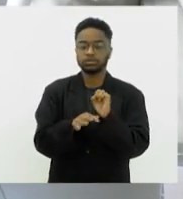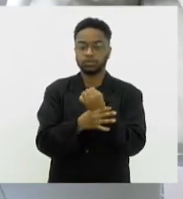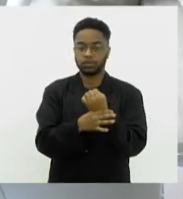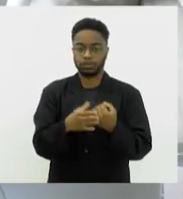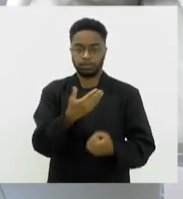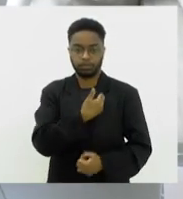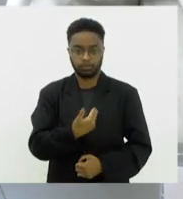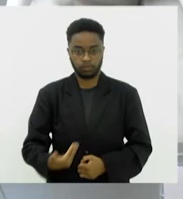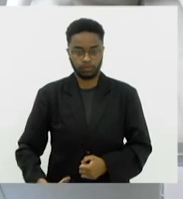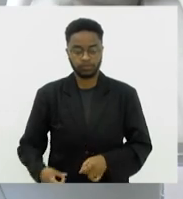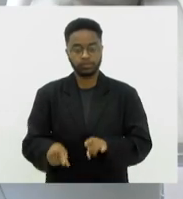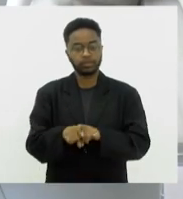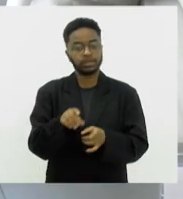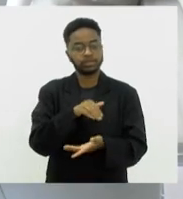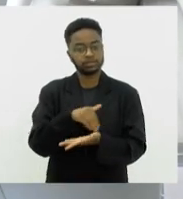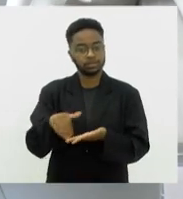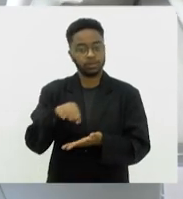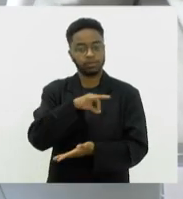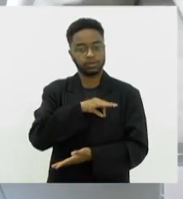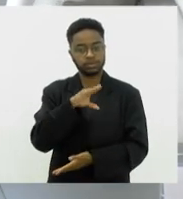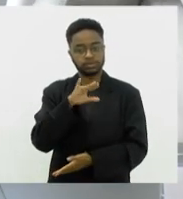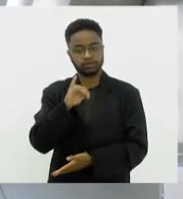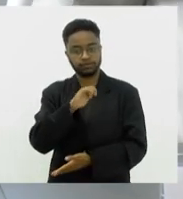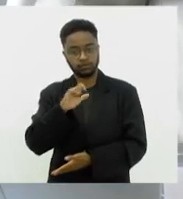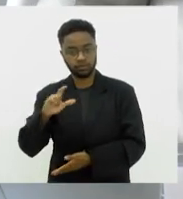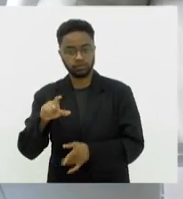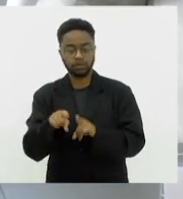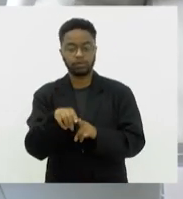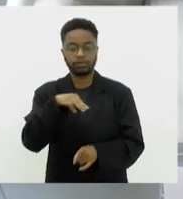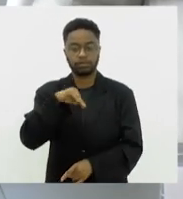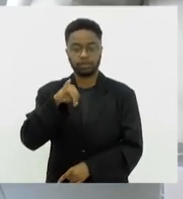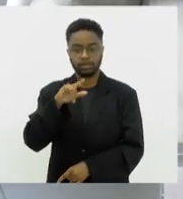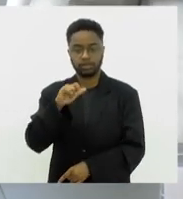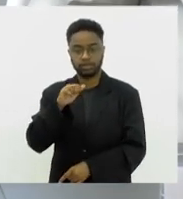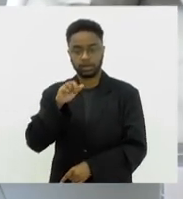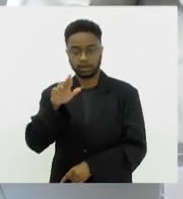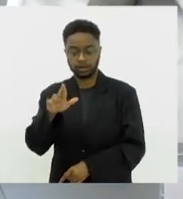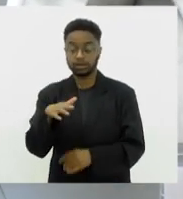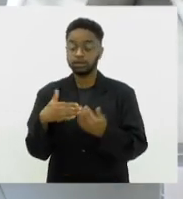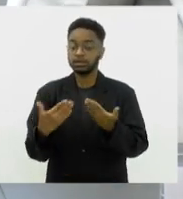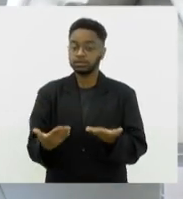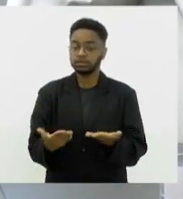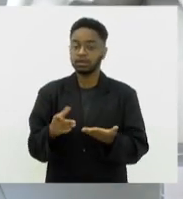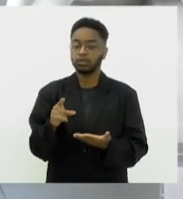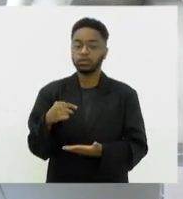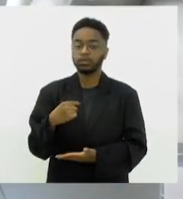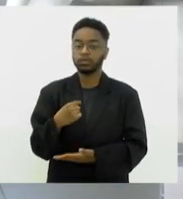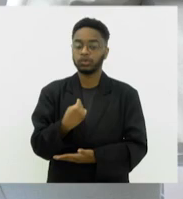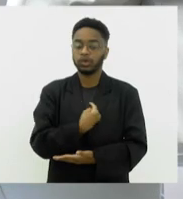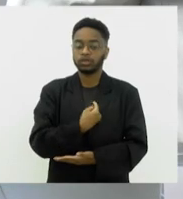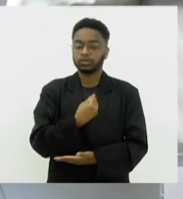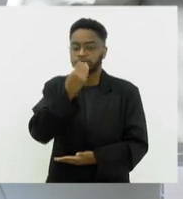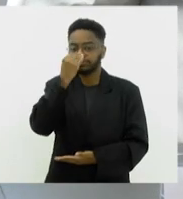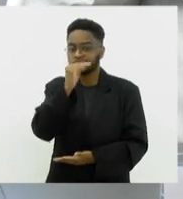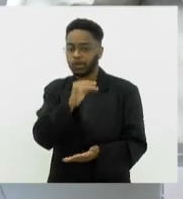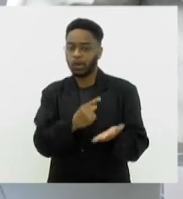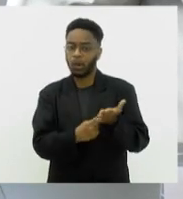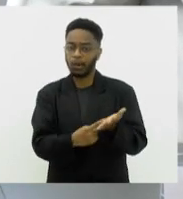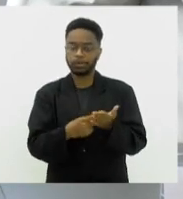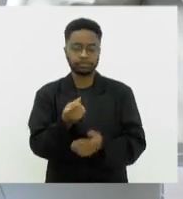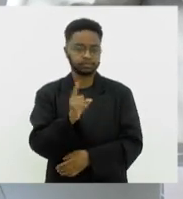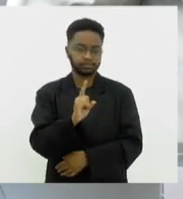a secretaria de polícia civil e militar ou seja não deixamos de comprometer